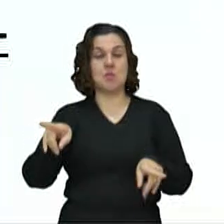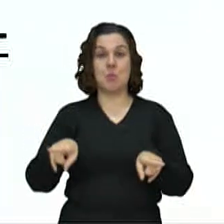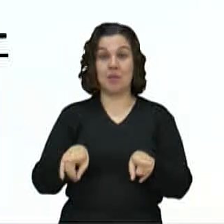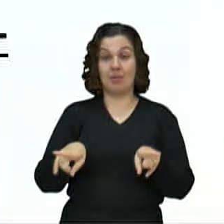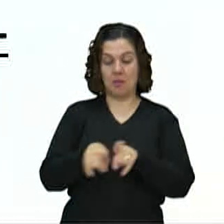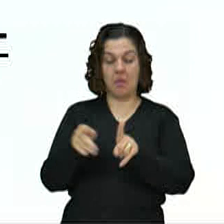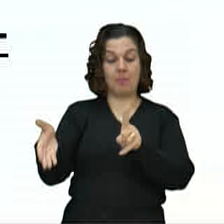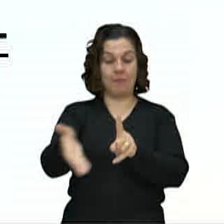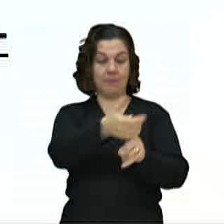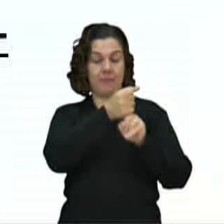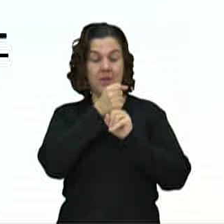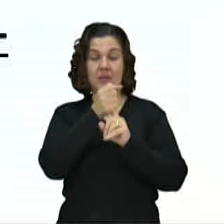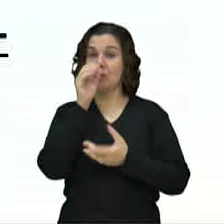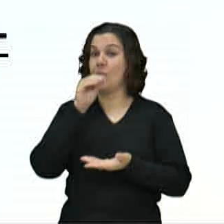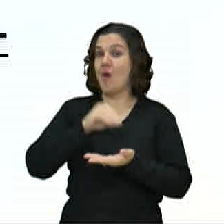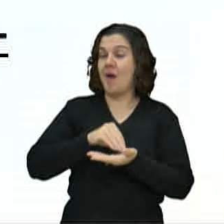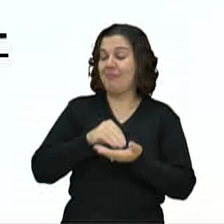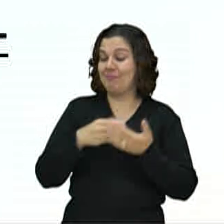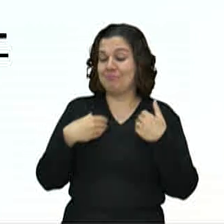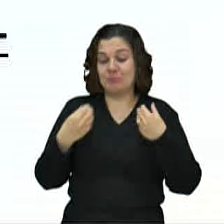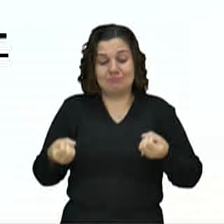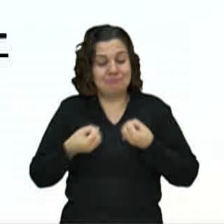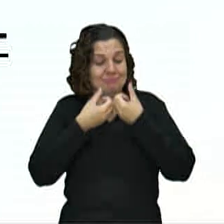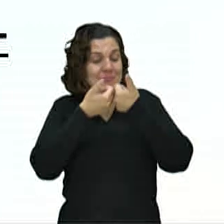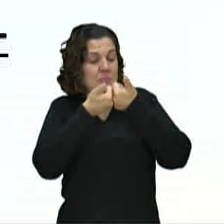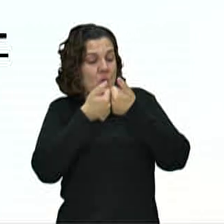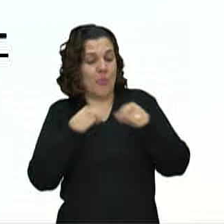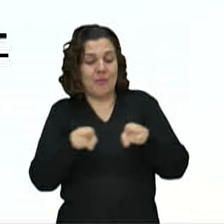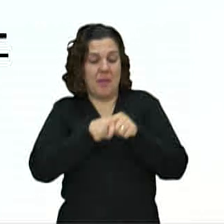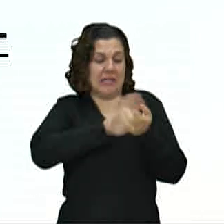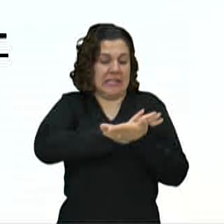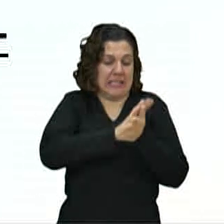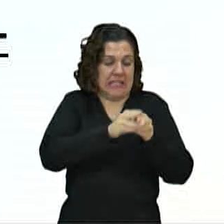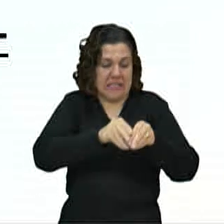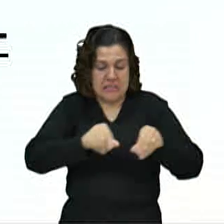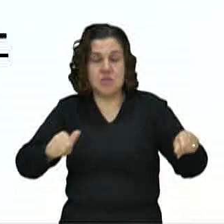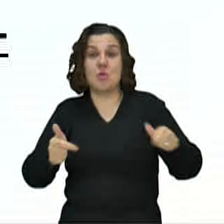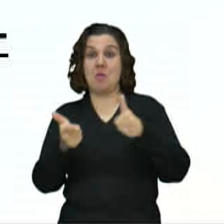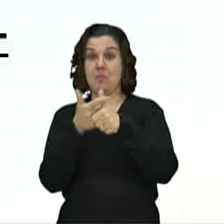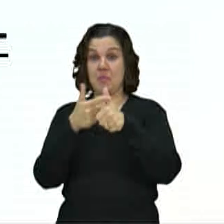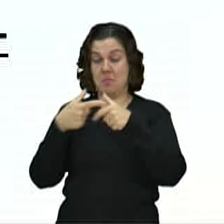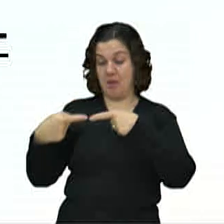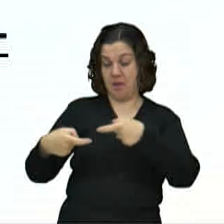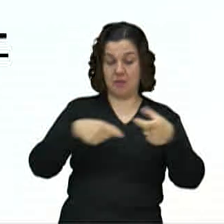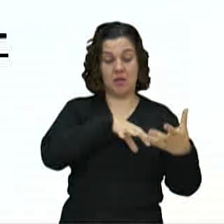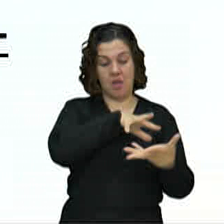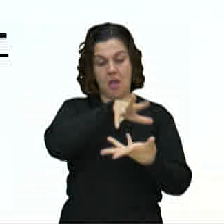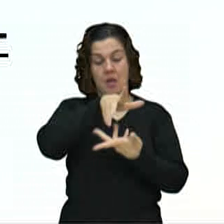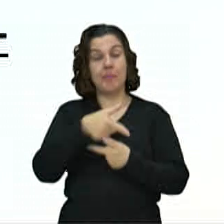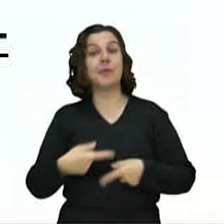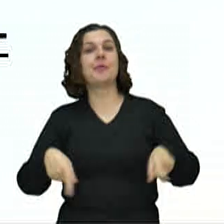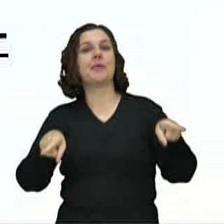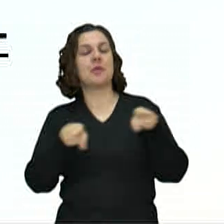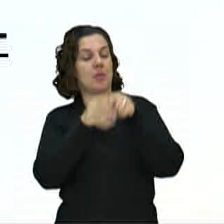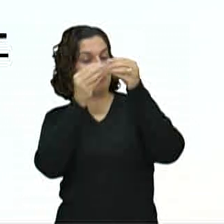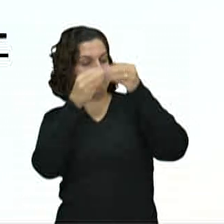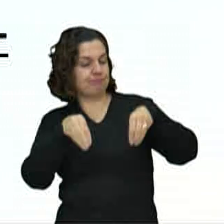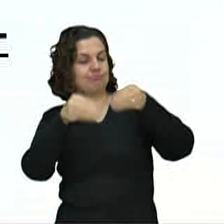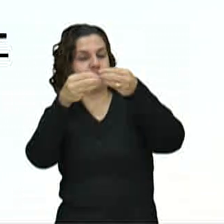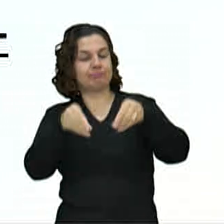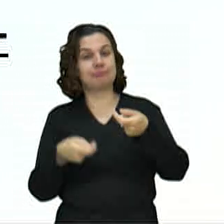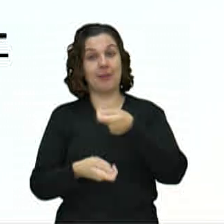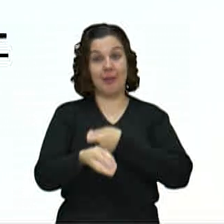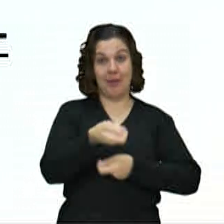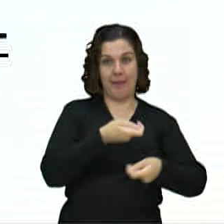A falta de esperança, somada à destruição a partir da Primeira Guerra Mundial, e as crises